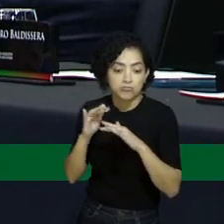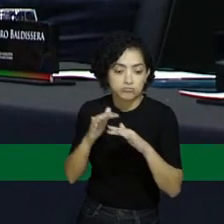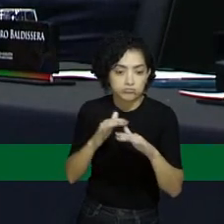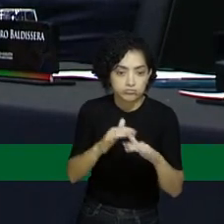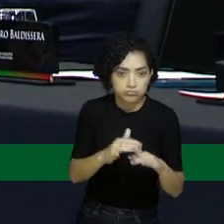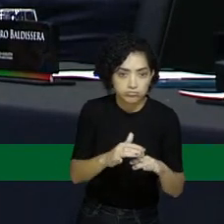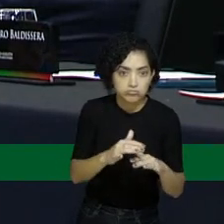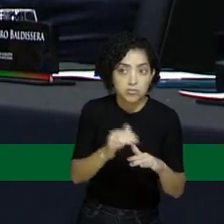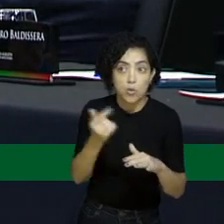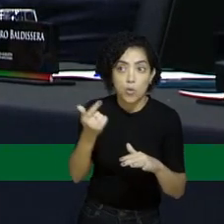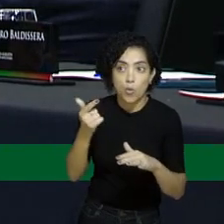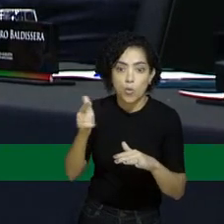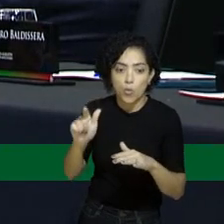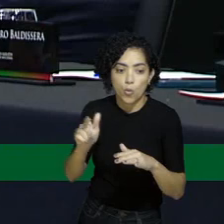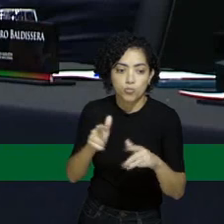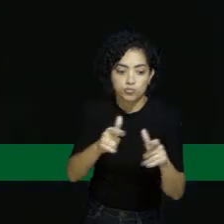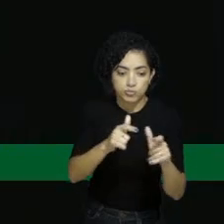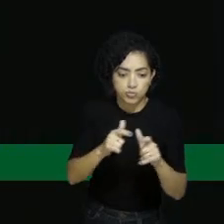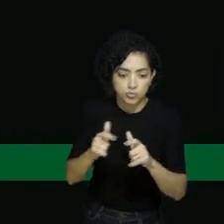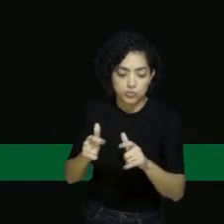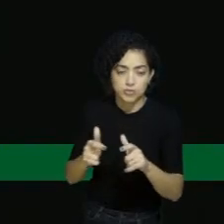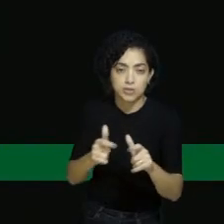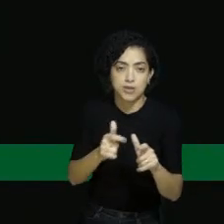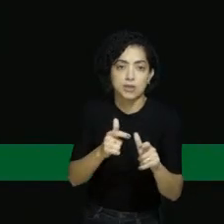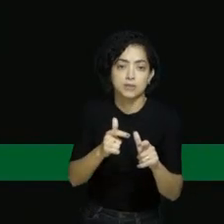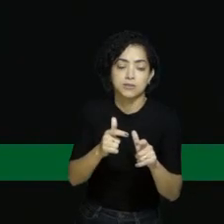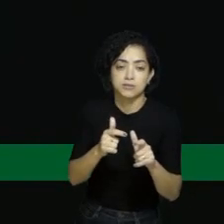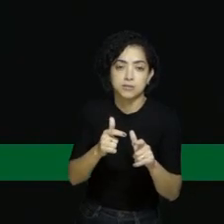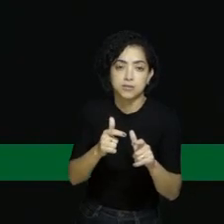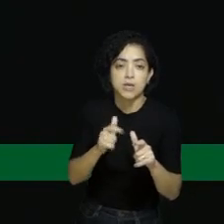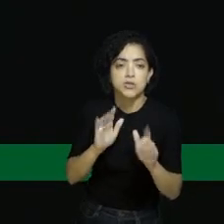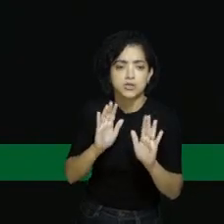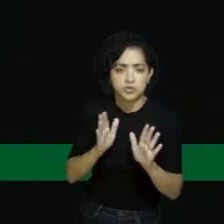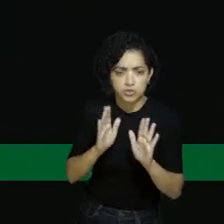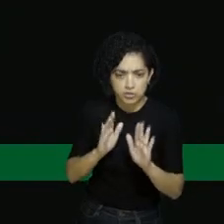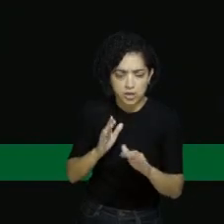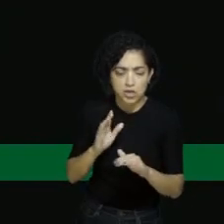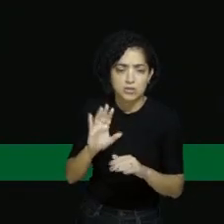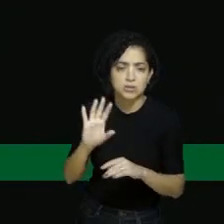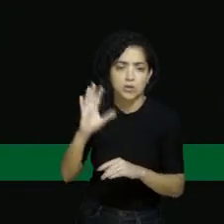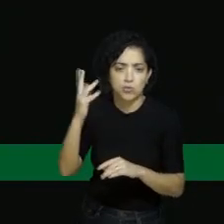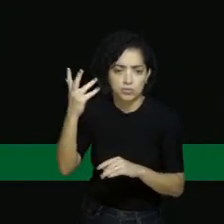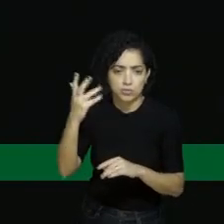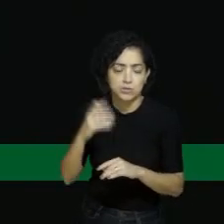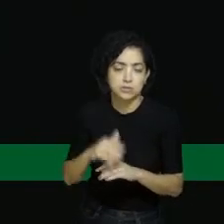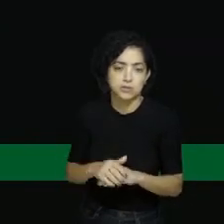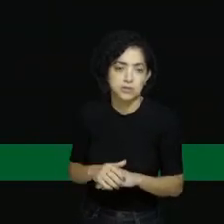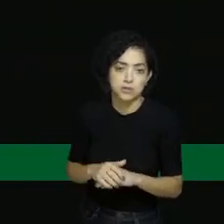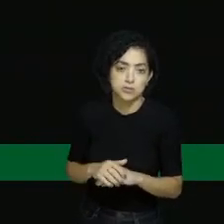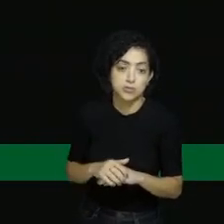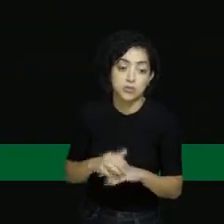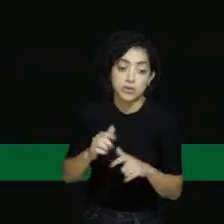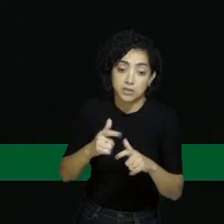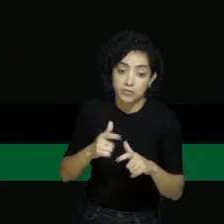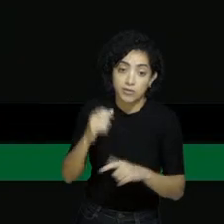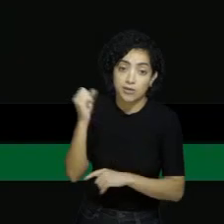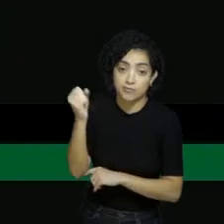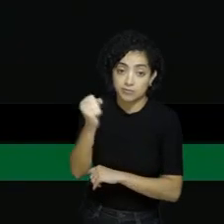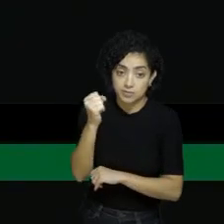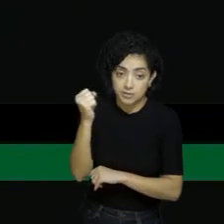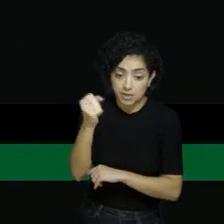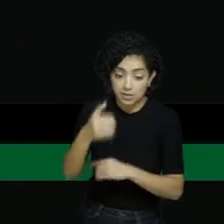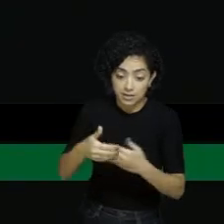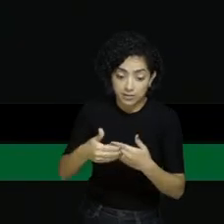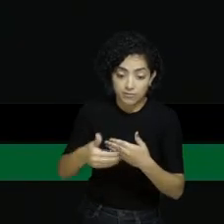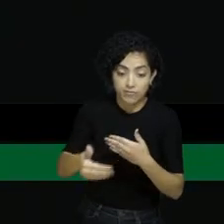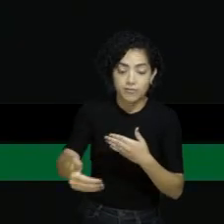para outras unidades da federação. Isso já vem acontecendo e certamente se agravará se nós não pudermos